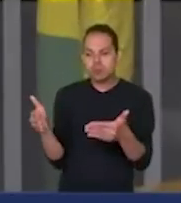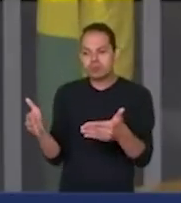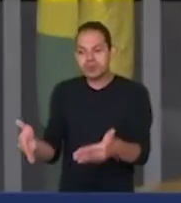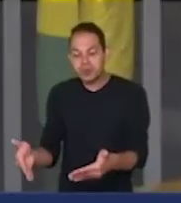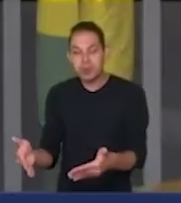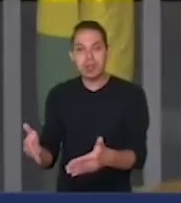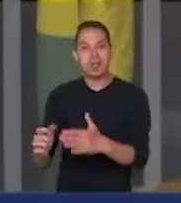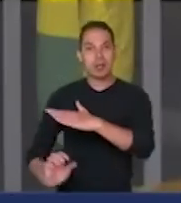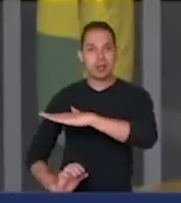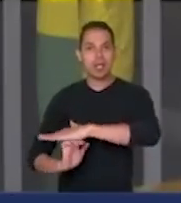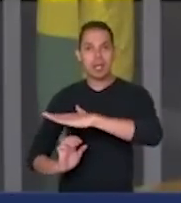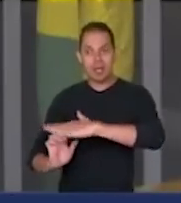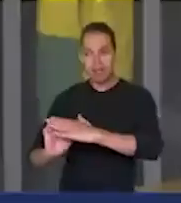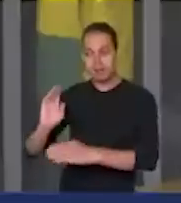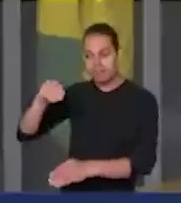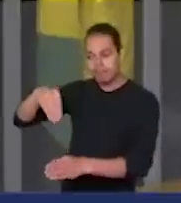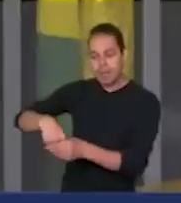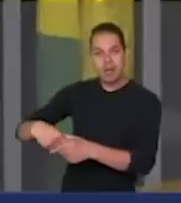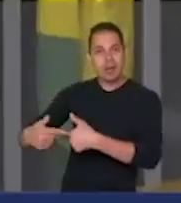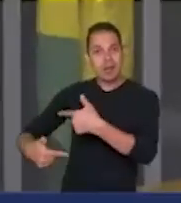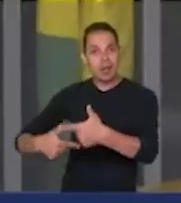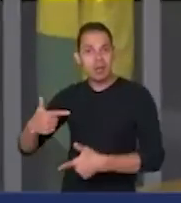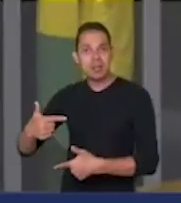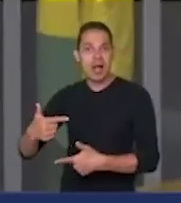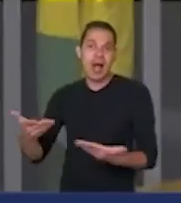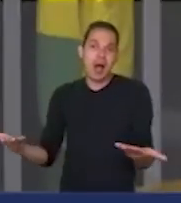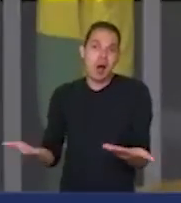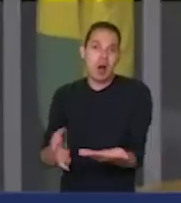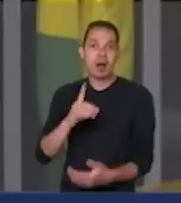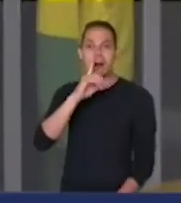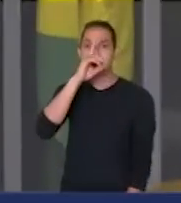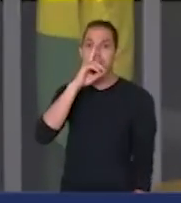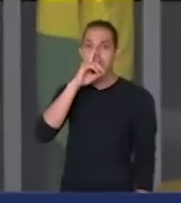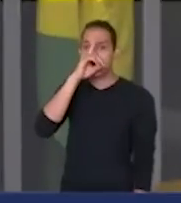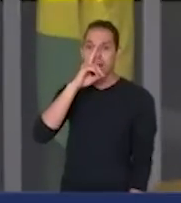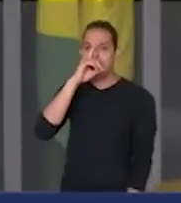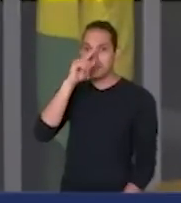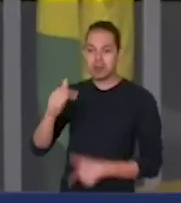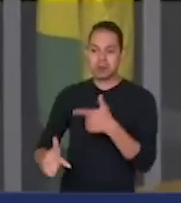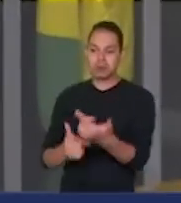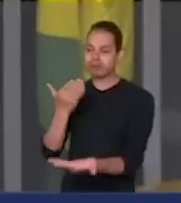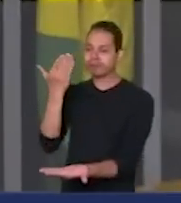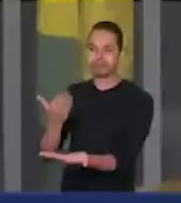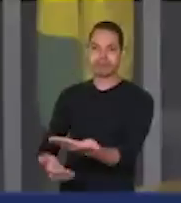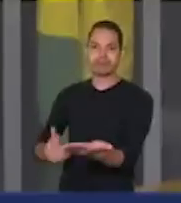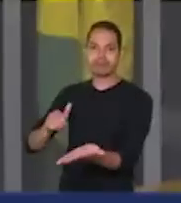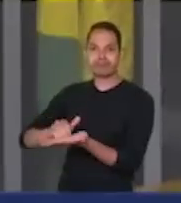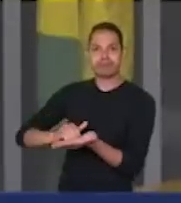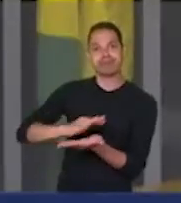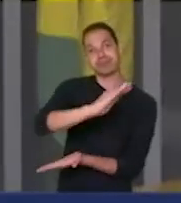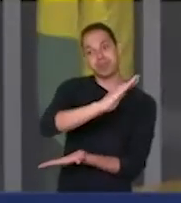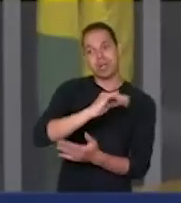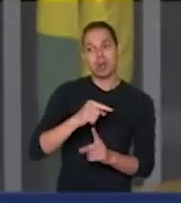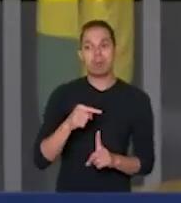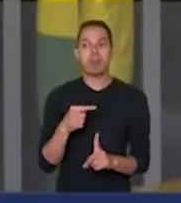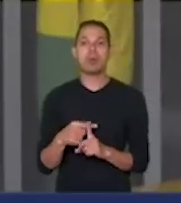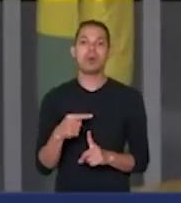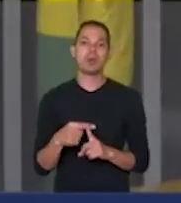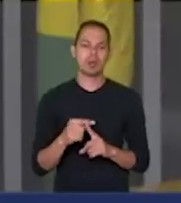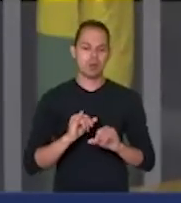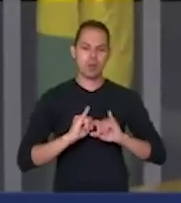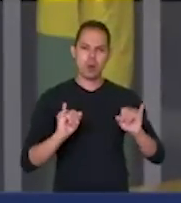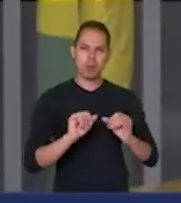empresa que correm o risco de perderem os seus empregos. Porque, termina o comunicado,